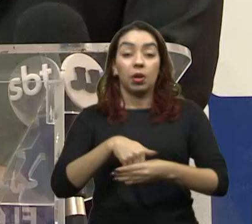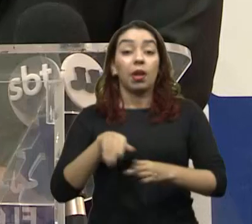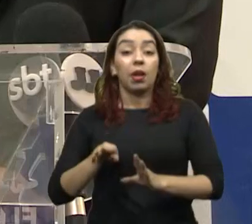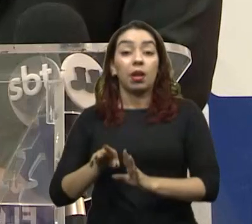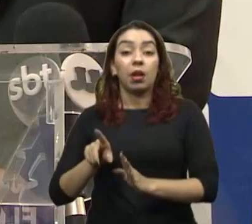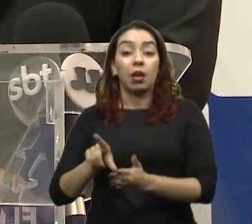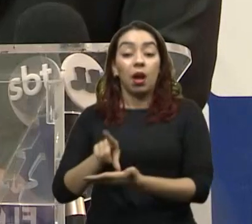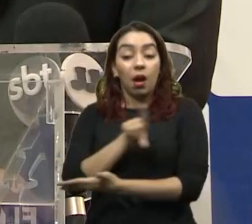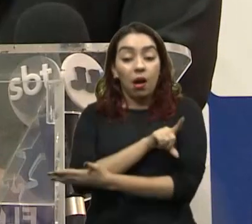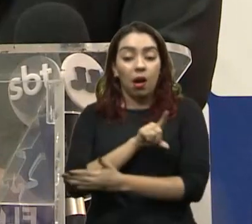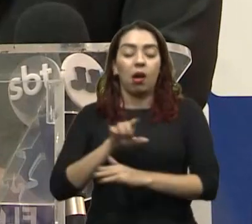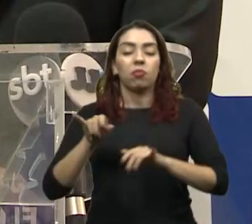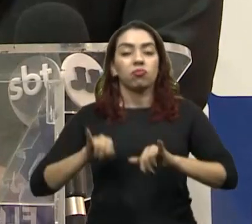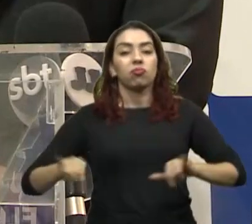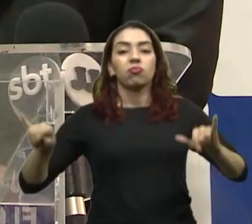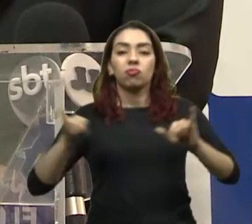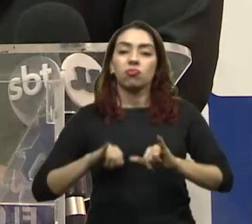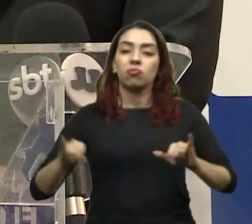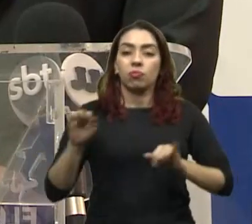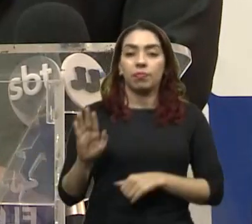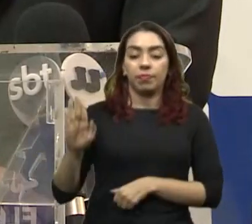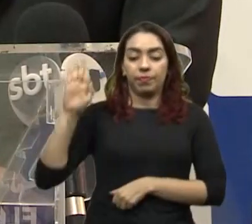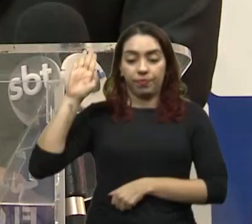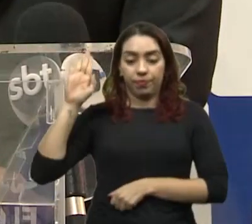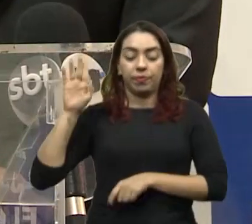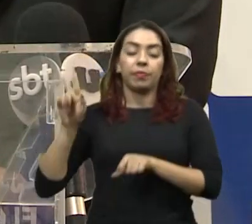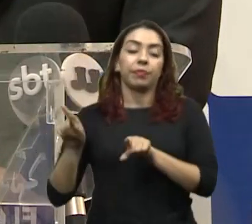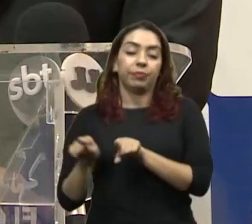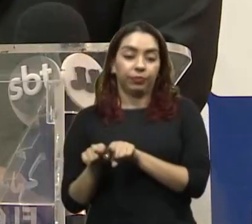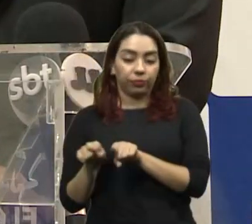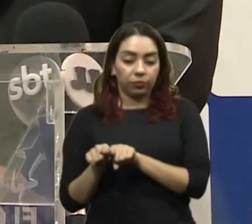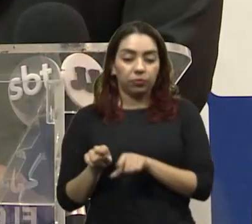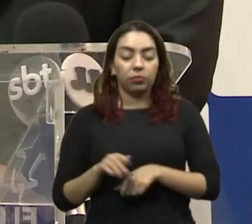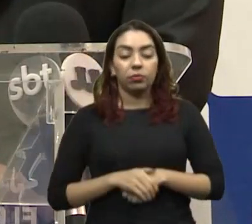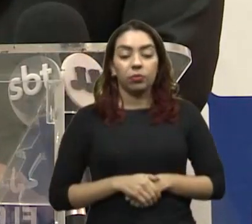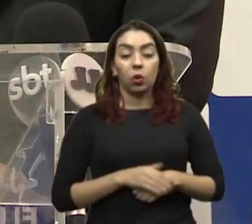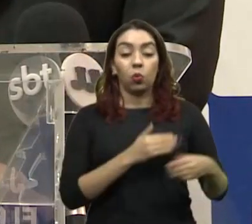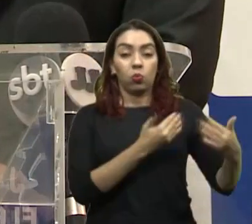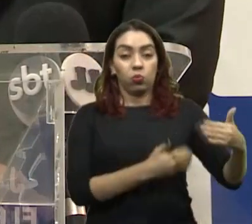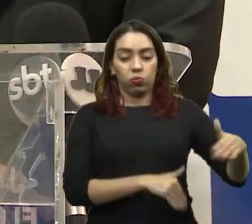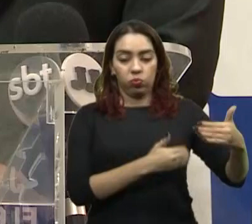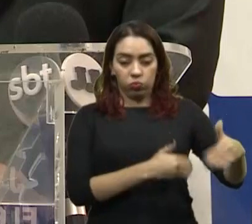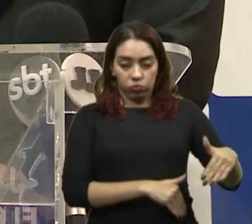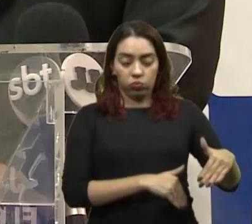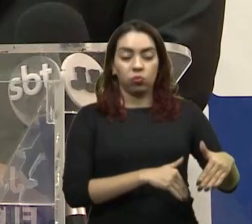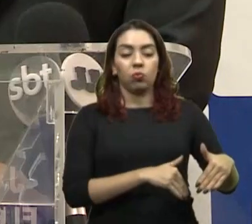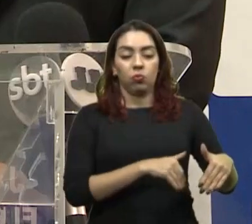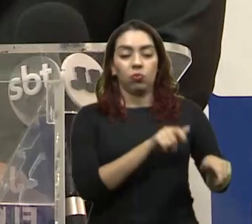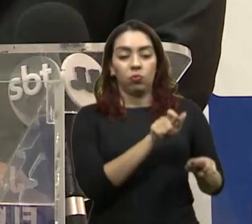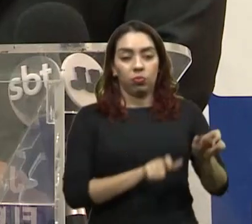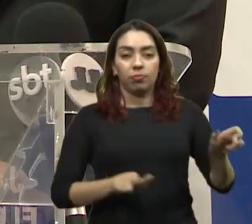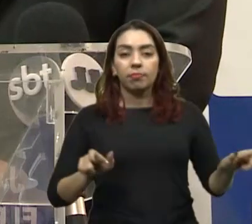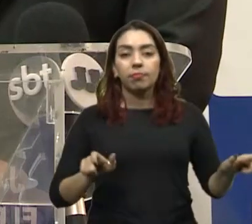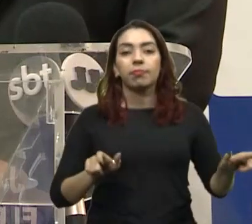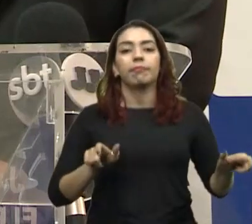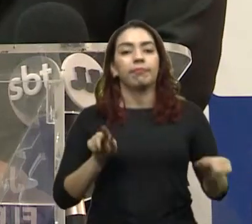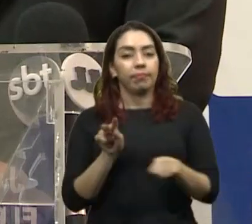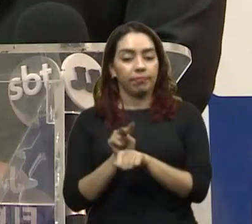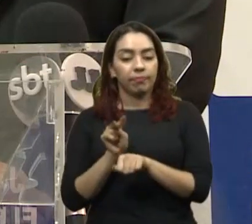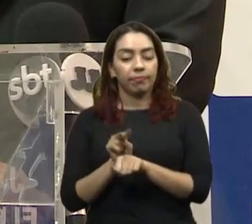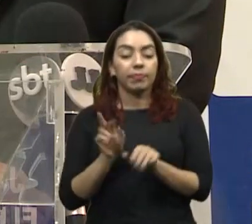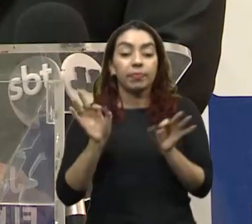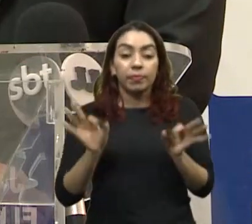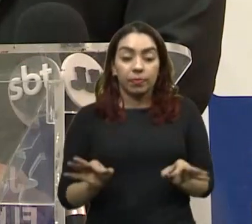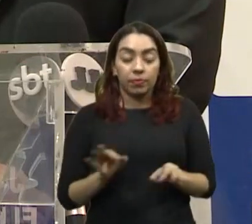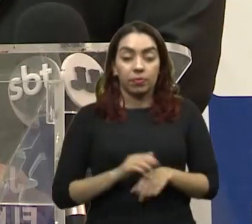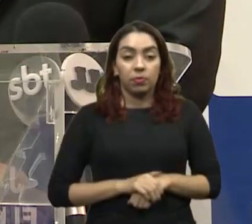eleitorais, e utilizado o seu contingente de servidores de forma muito eficiente. Então a